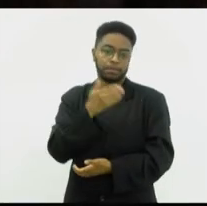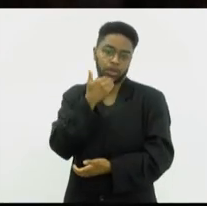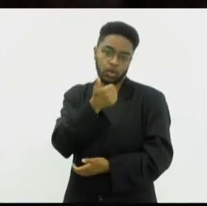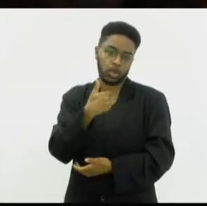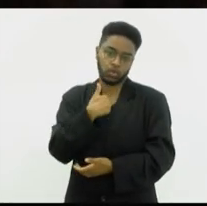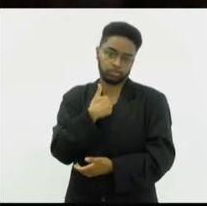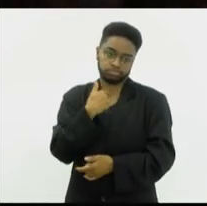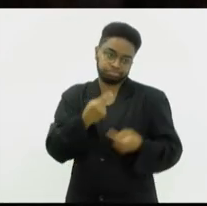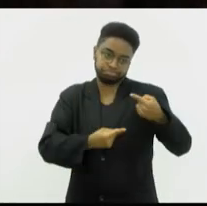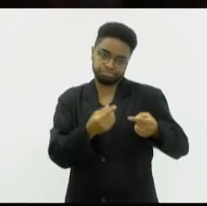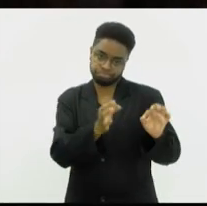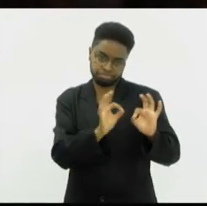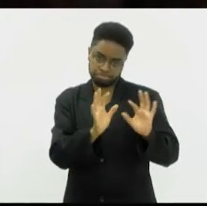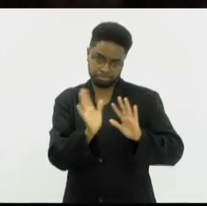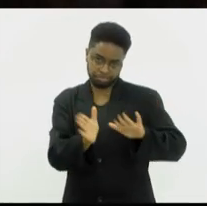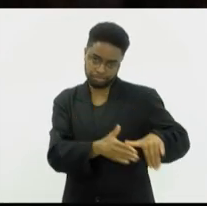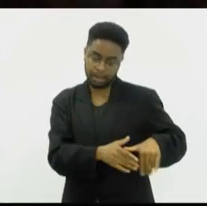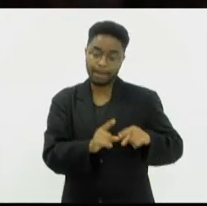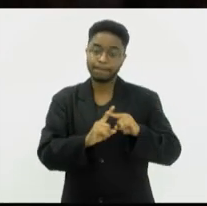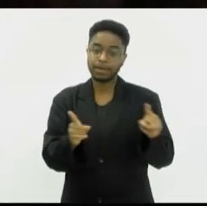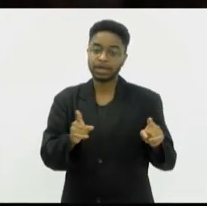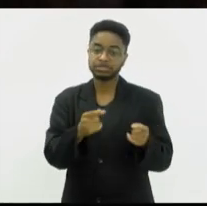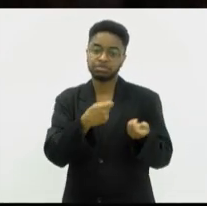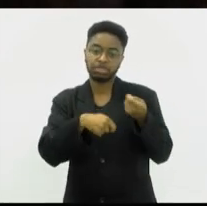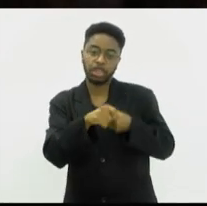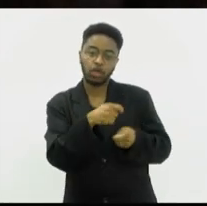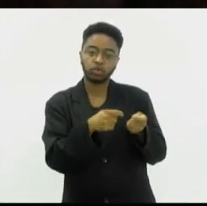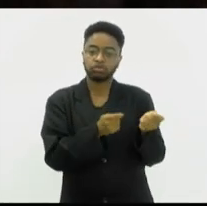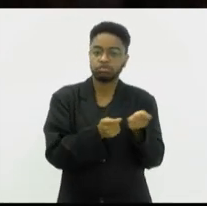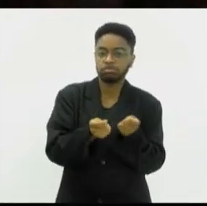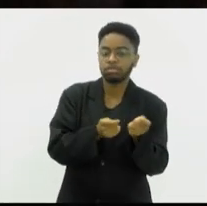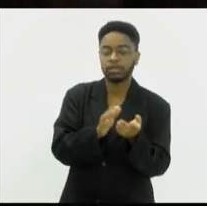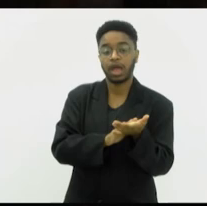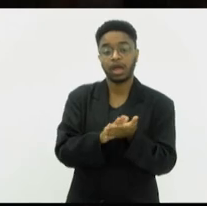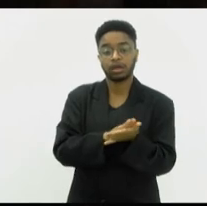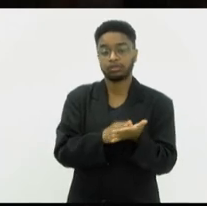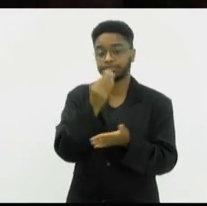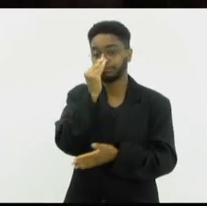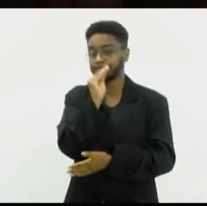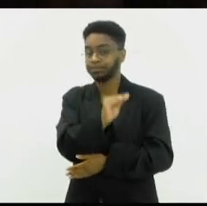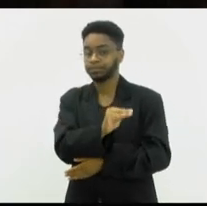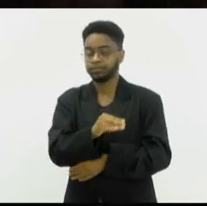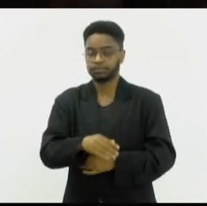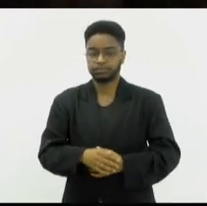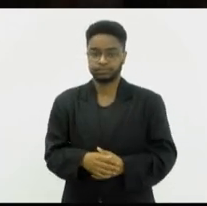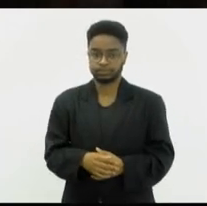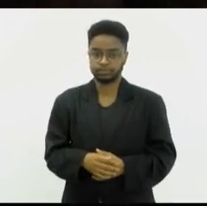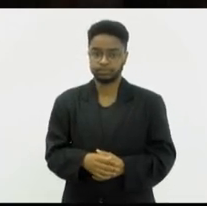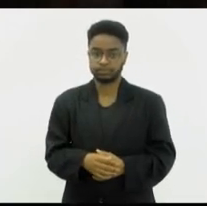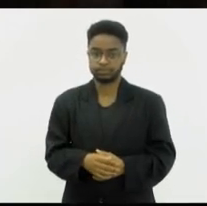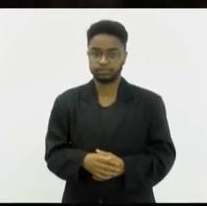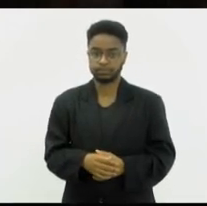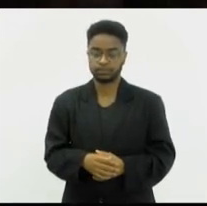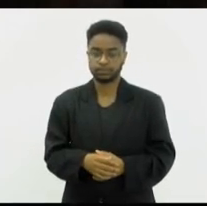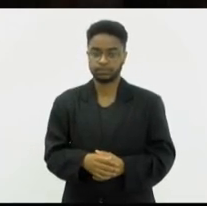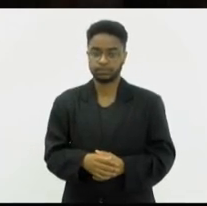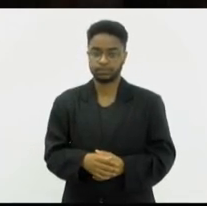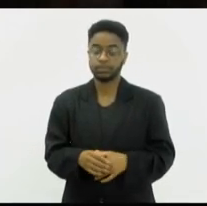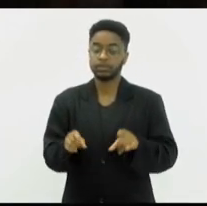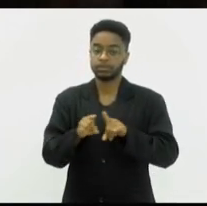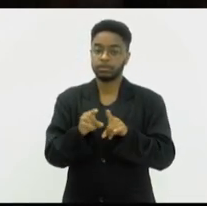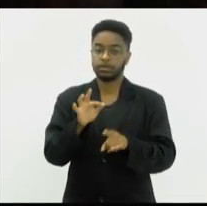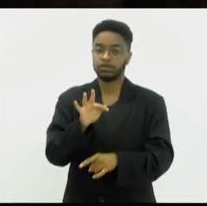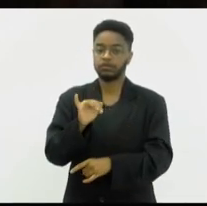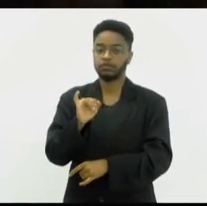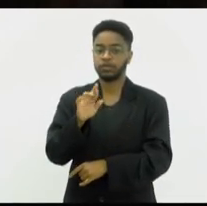mérito, e ninguém negocia com o IBAMA. Você tem... Outro dia a Firjan se